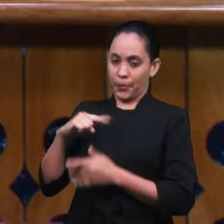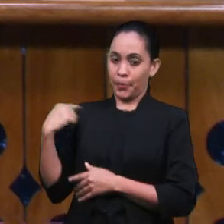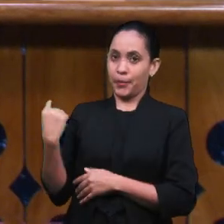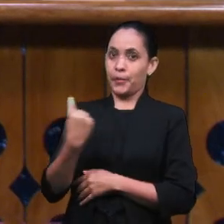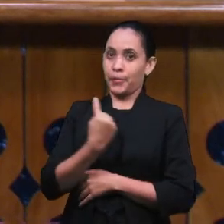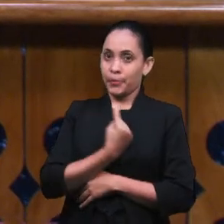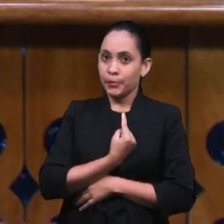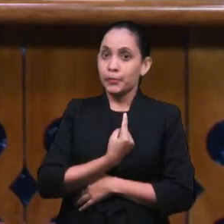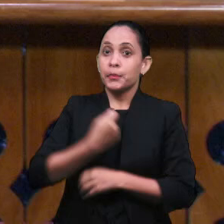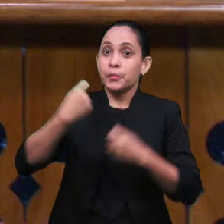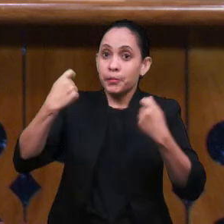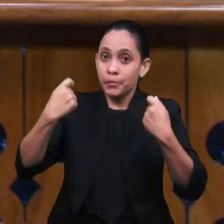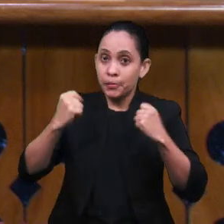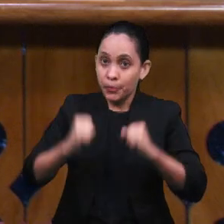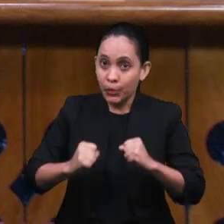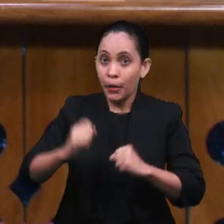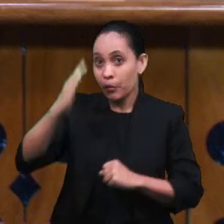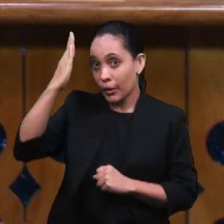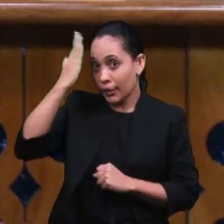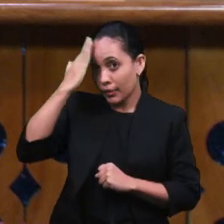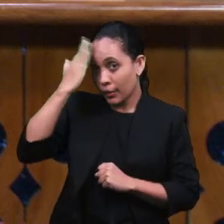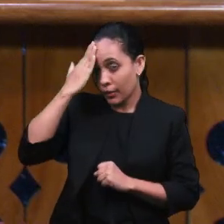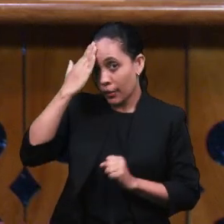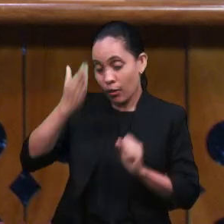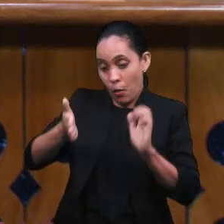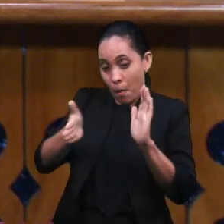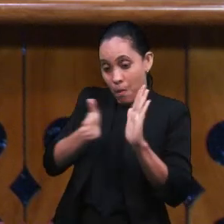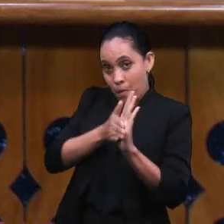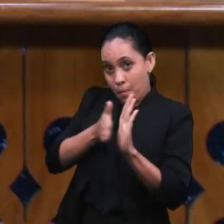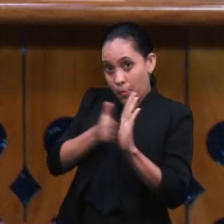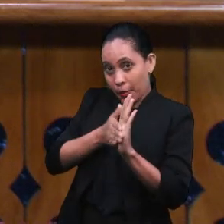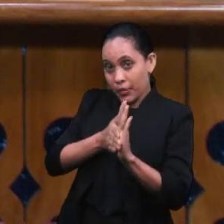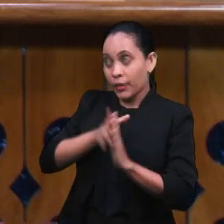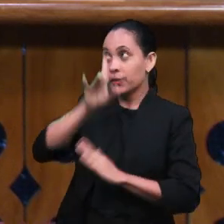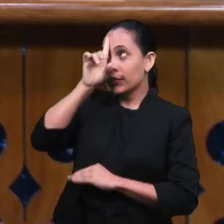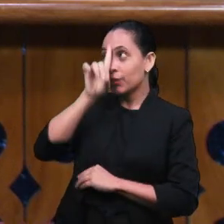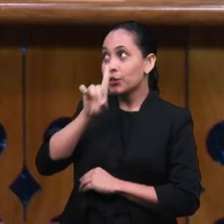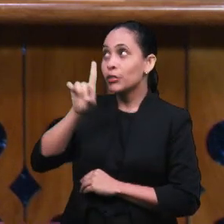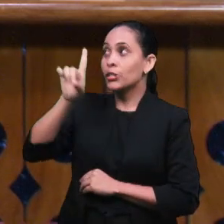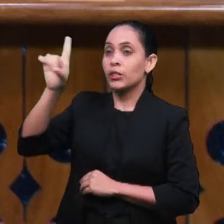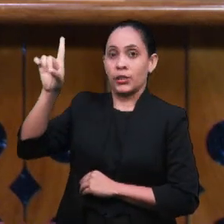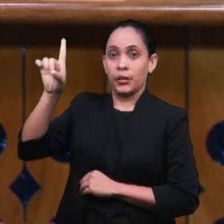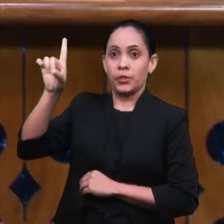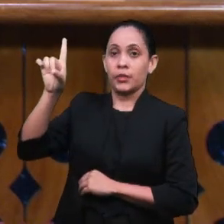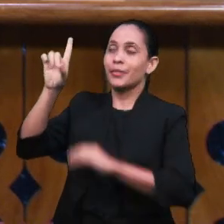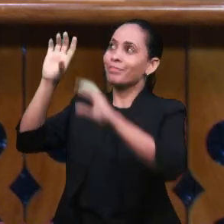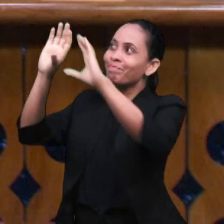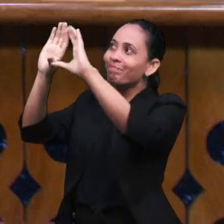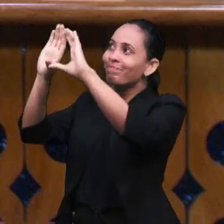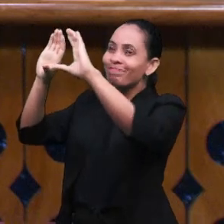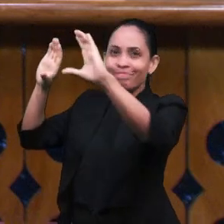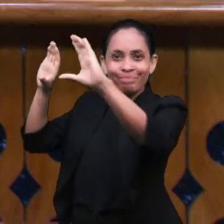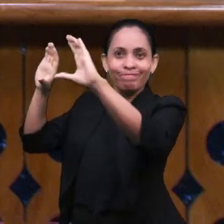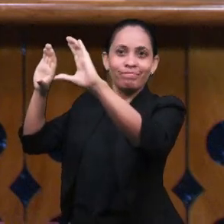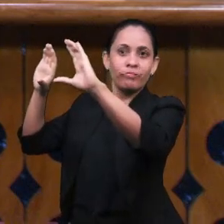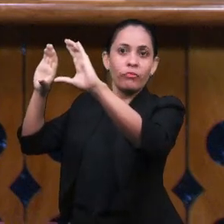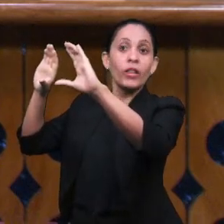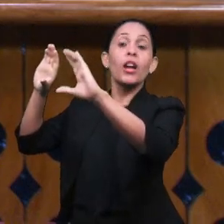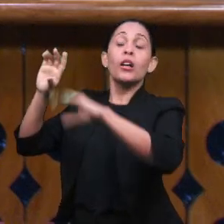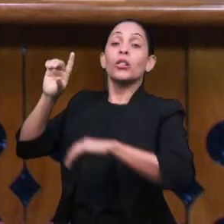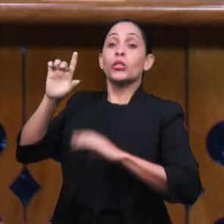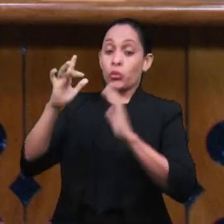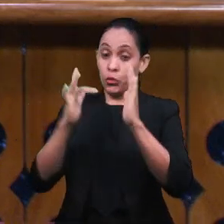entendam o projeto de Deus que veio da eternidade. Quando o Senhor